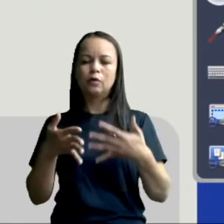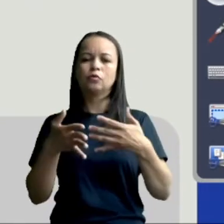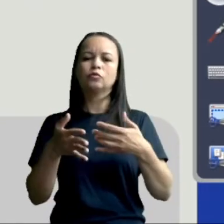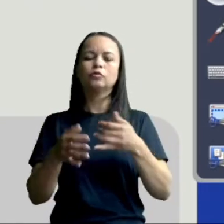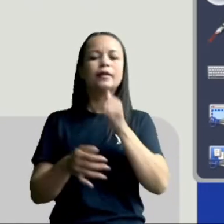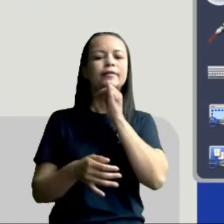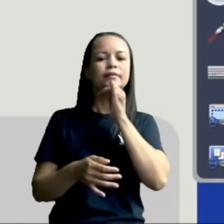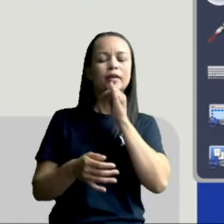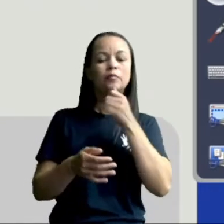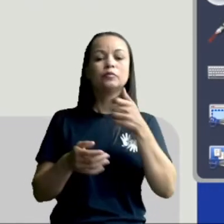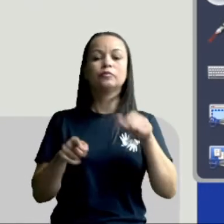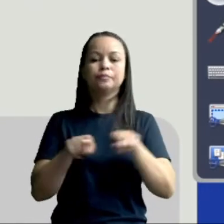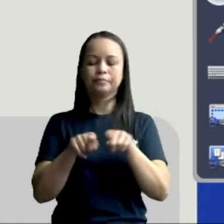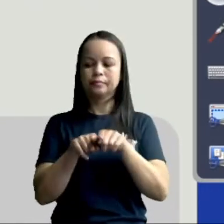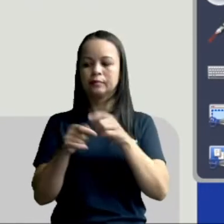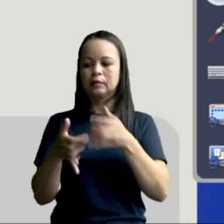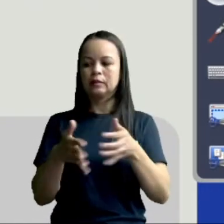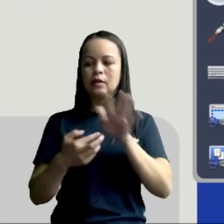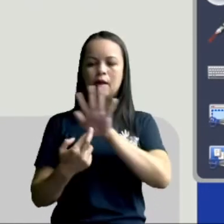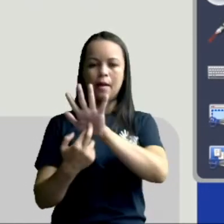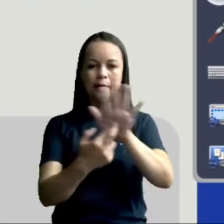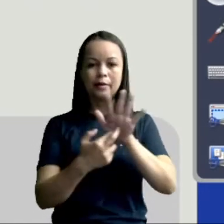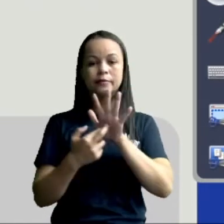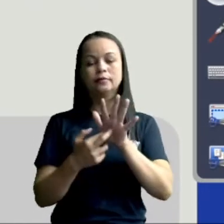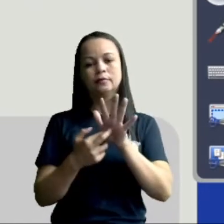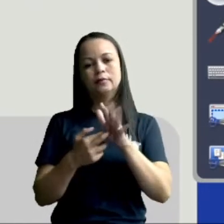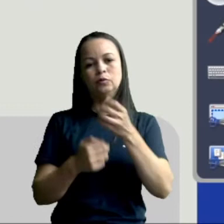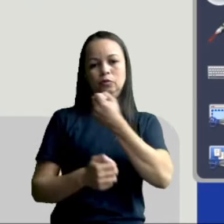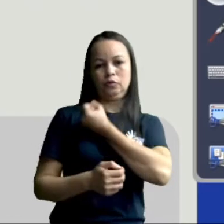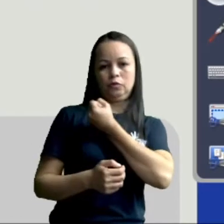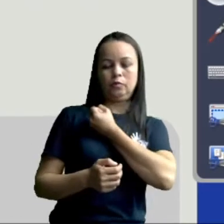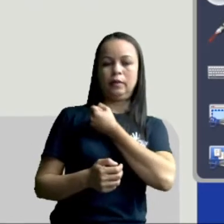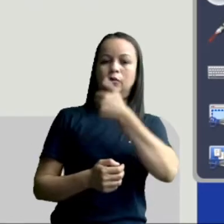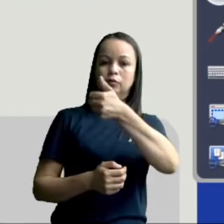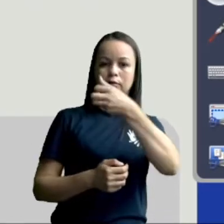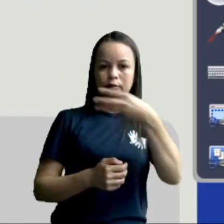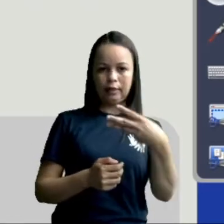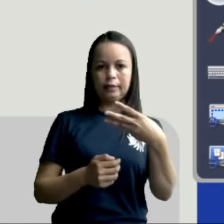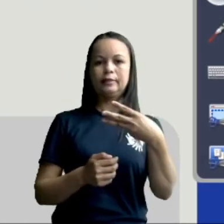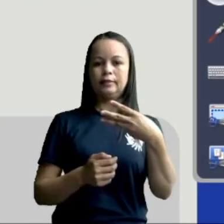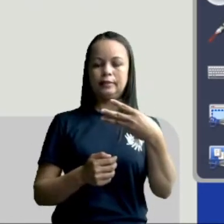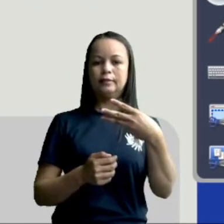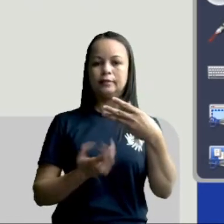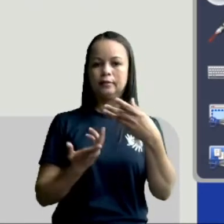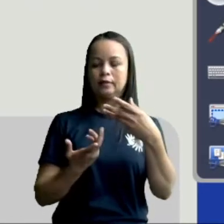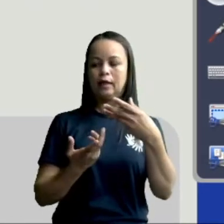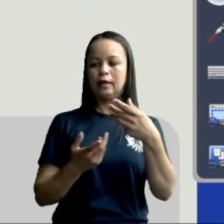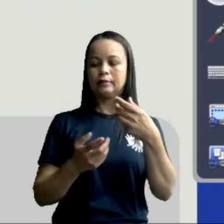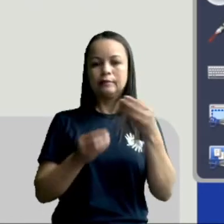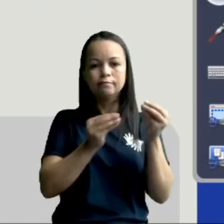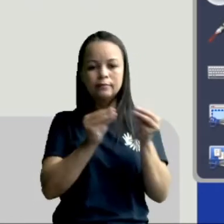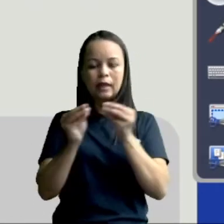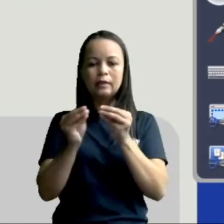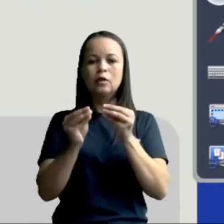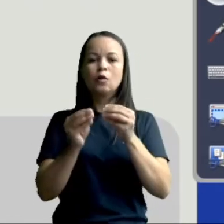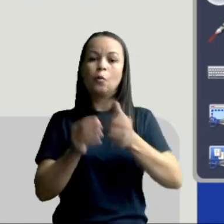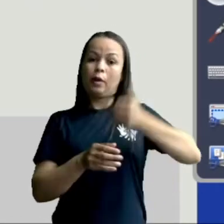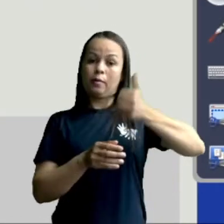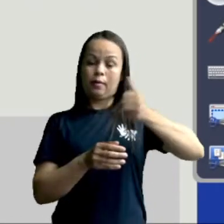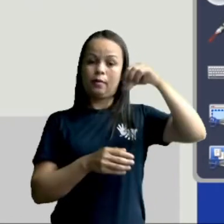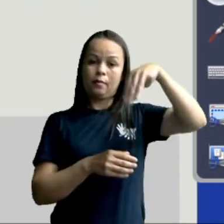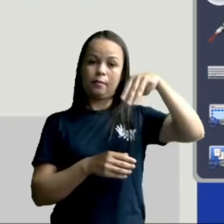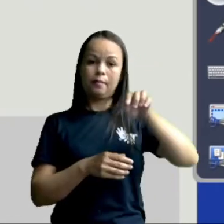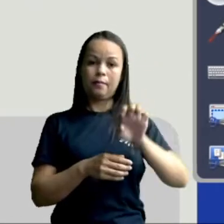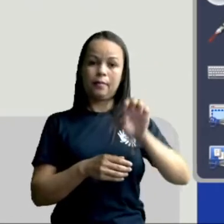primeiros exemplos também, a gente está aqui representando o número 13, nesse caso está direto, mas no primeiro membro